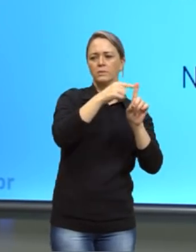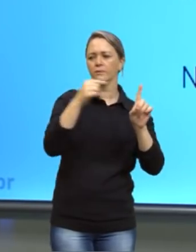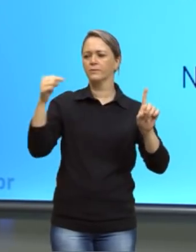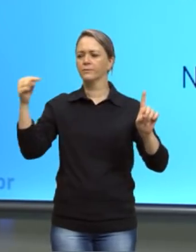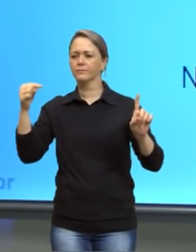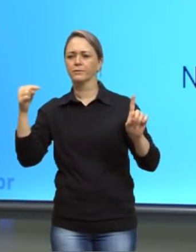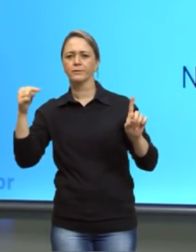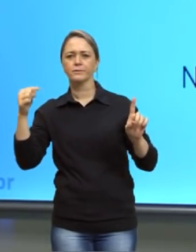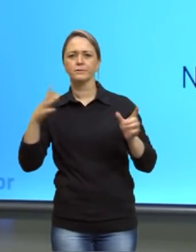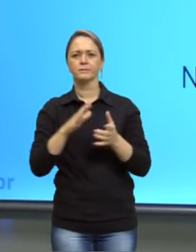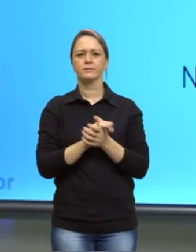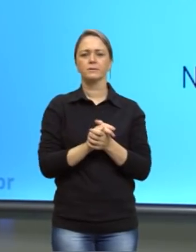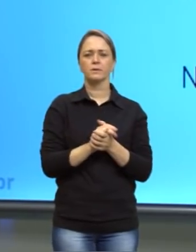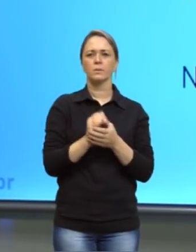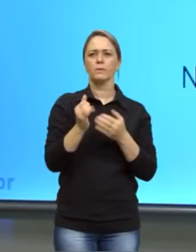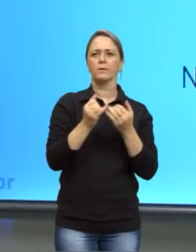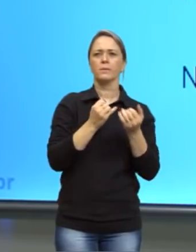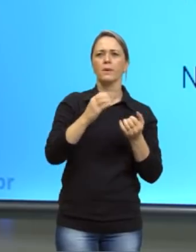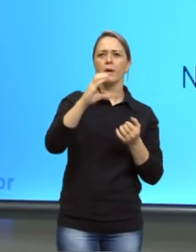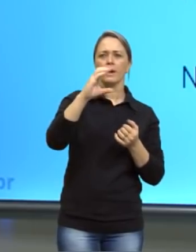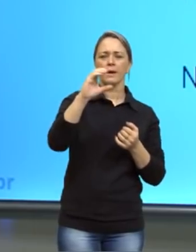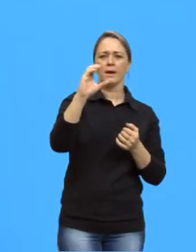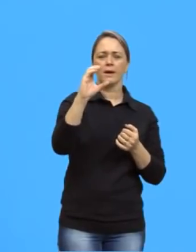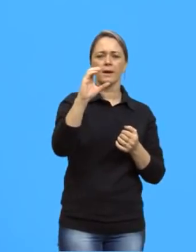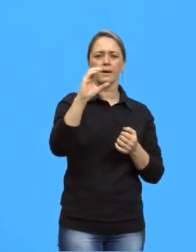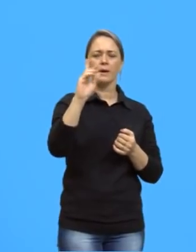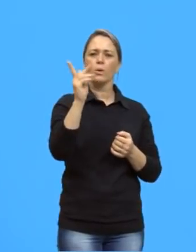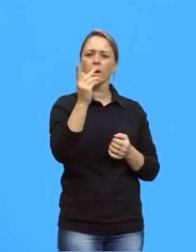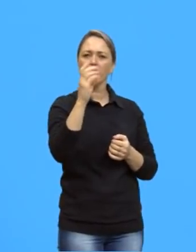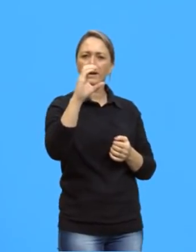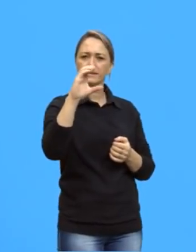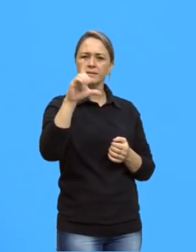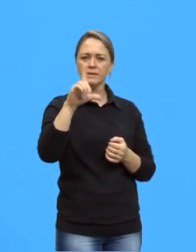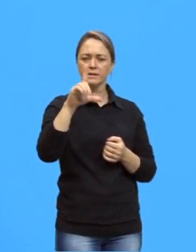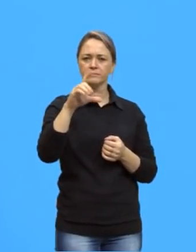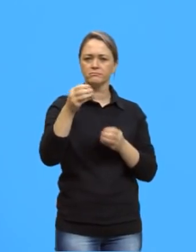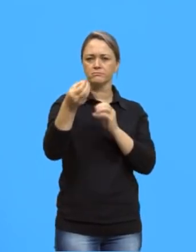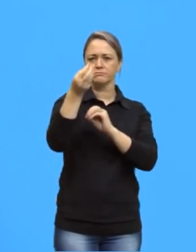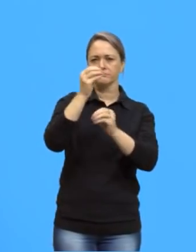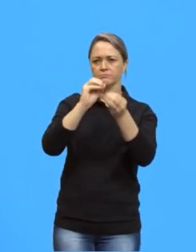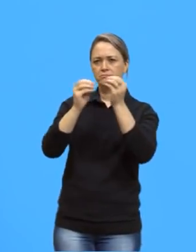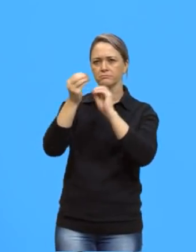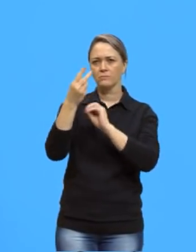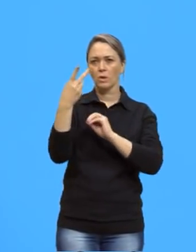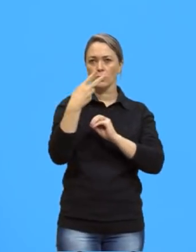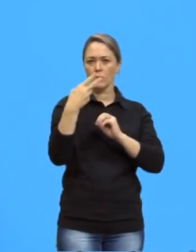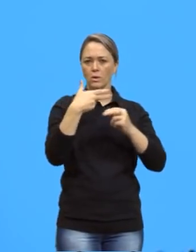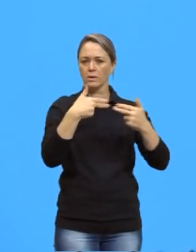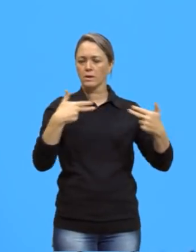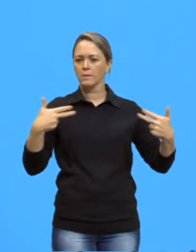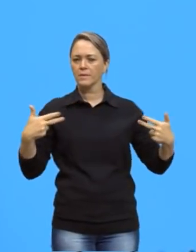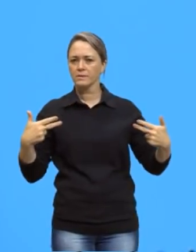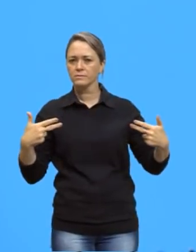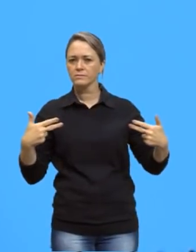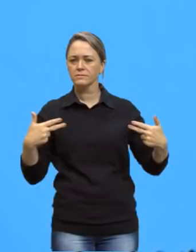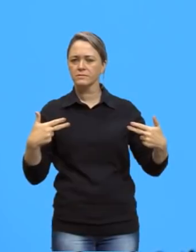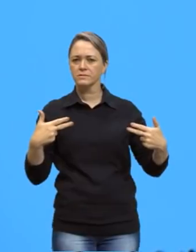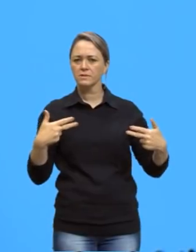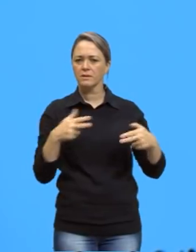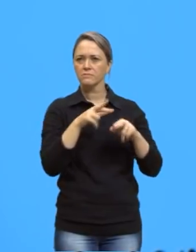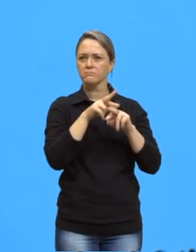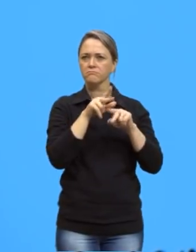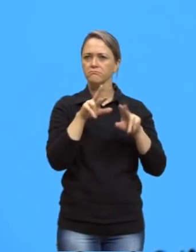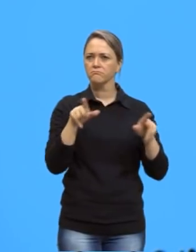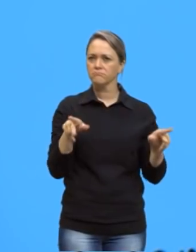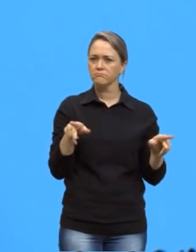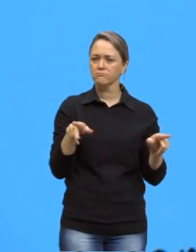exemplo é um hcl sempre que eu tiver uma molécula com dois elementos e esses elementos forem